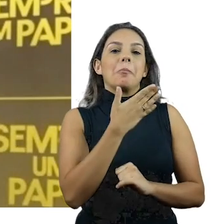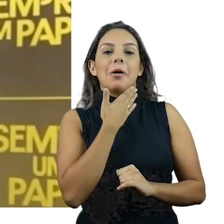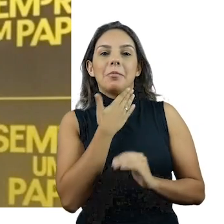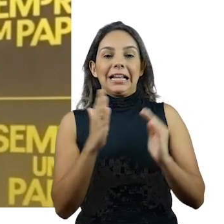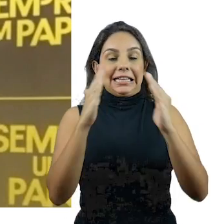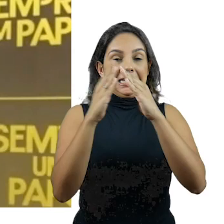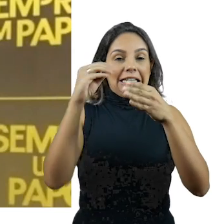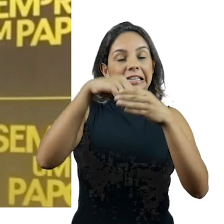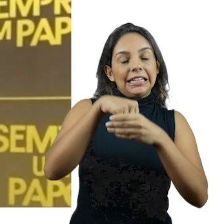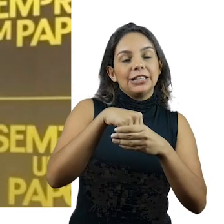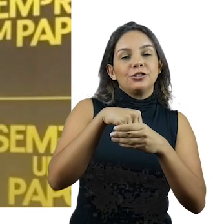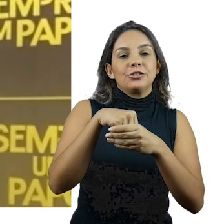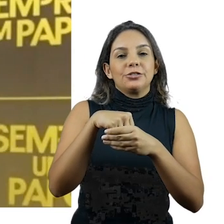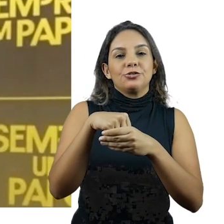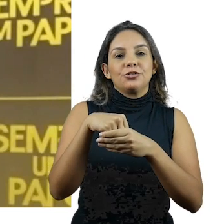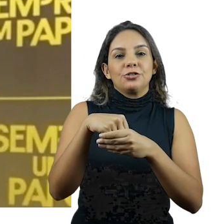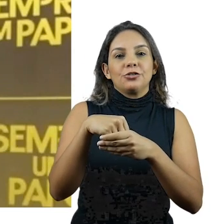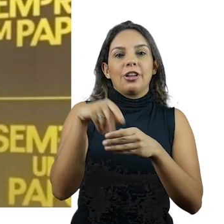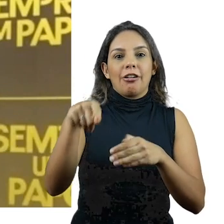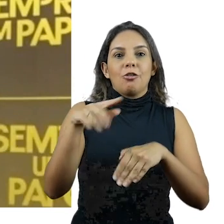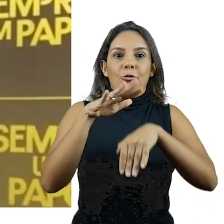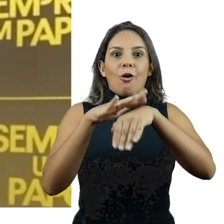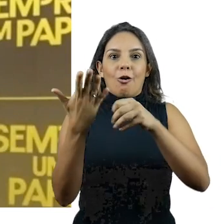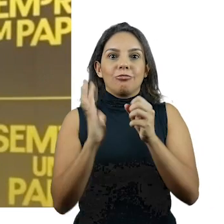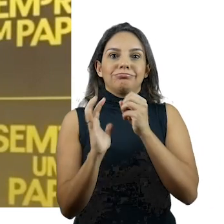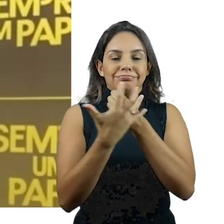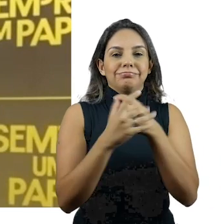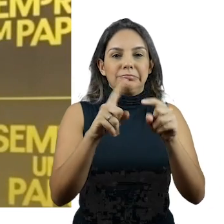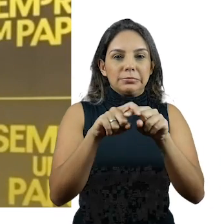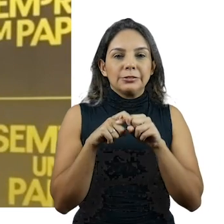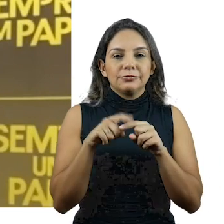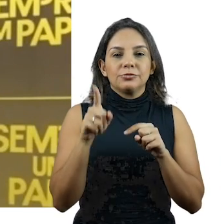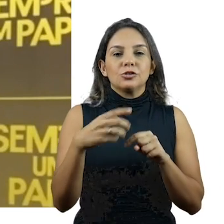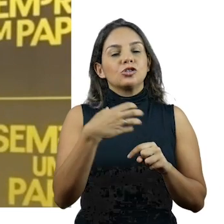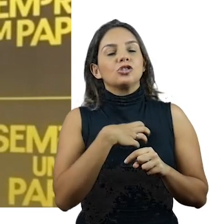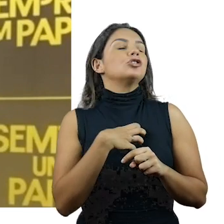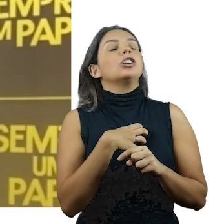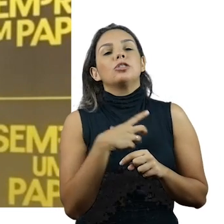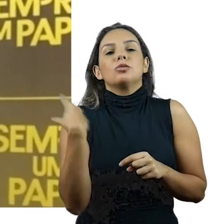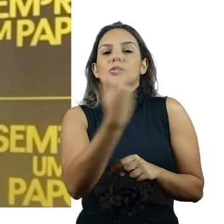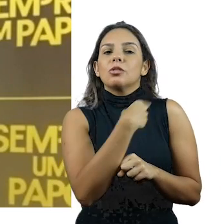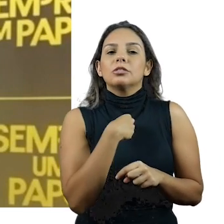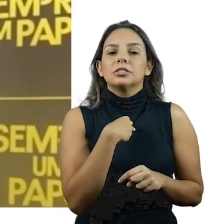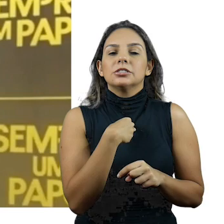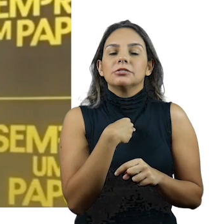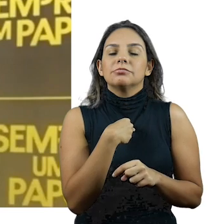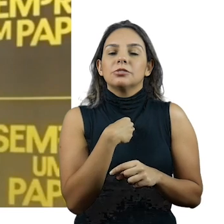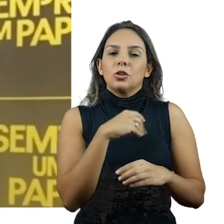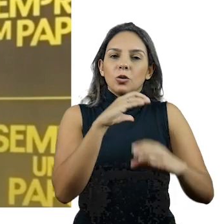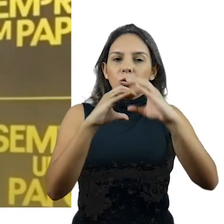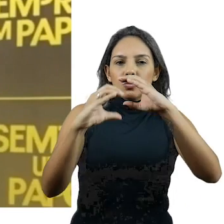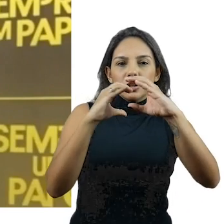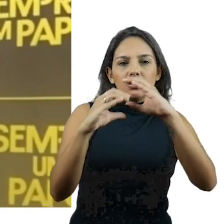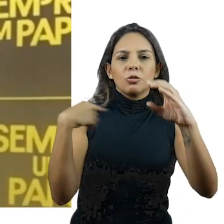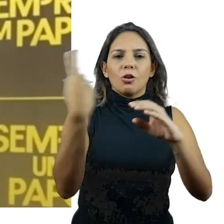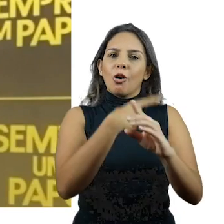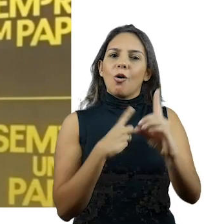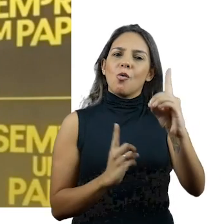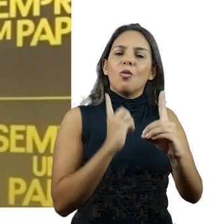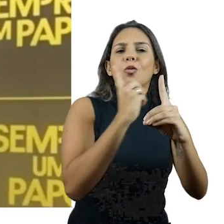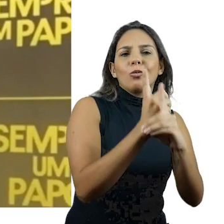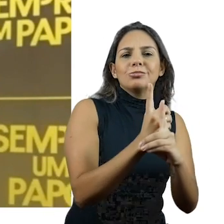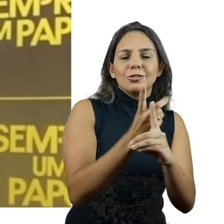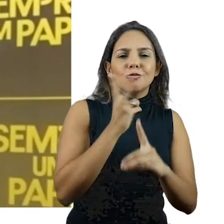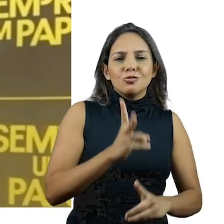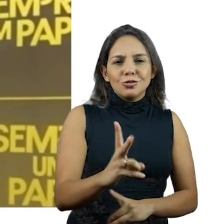em Casa está fazendo durante esse período de pandemia. É a forma com a qual nós nos comunicamos, nos